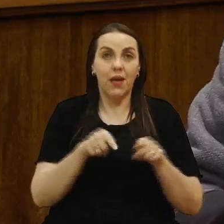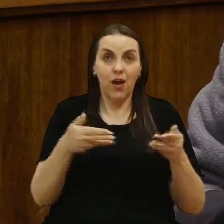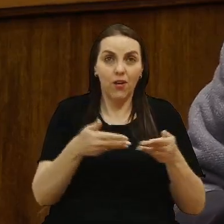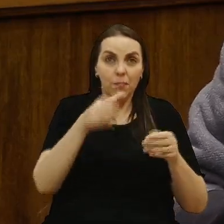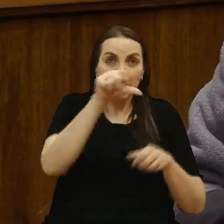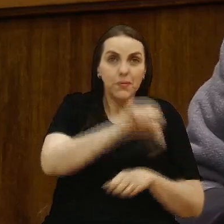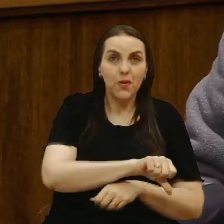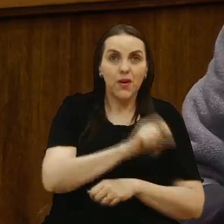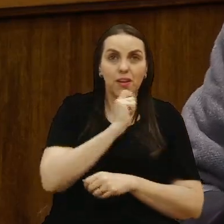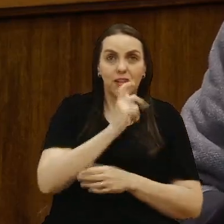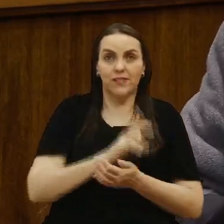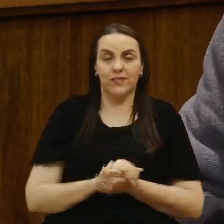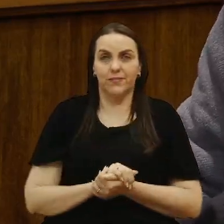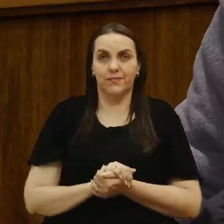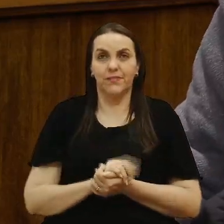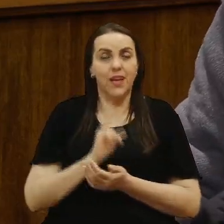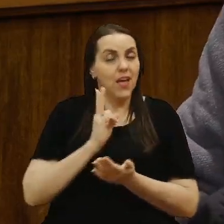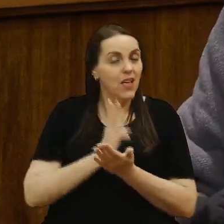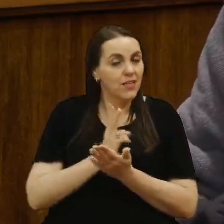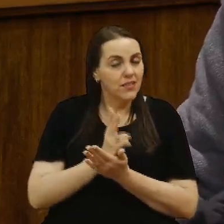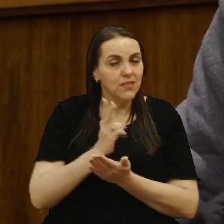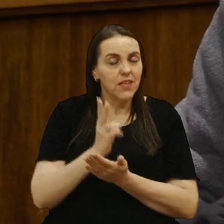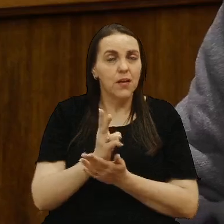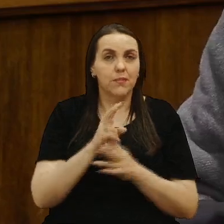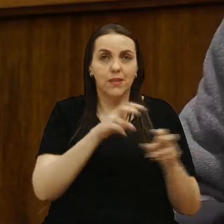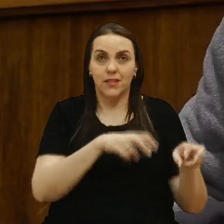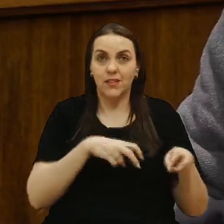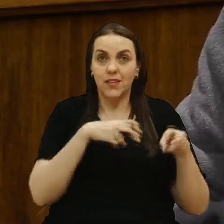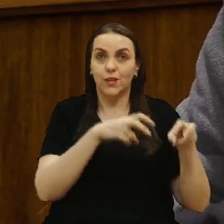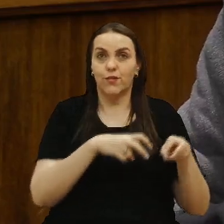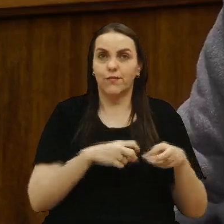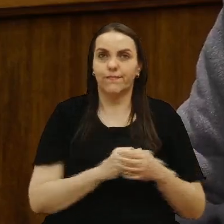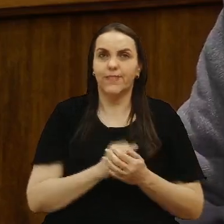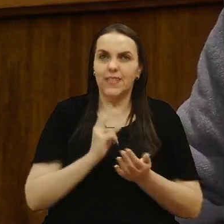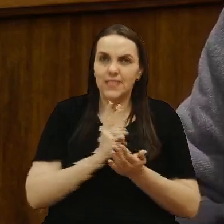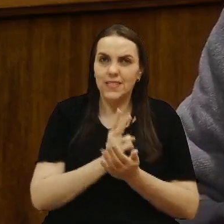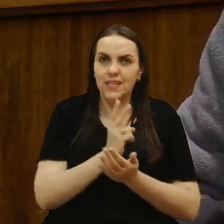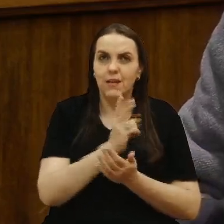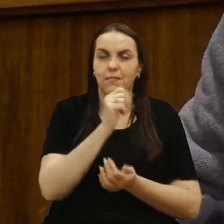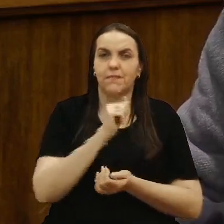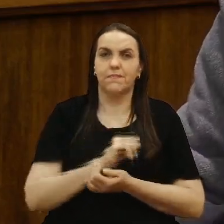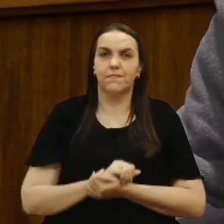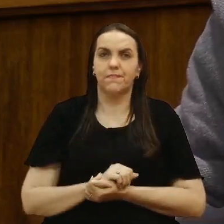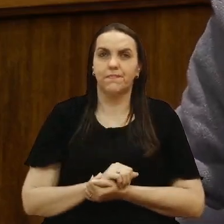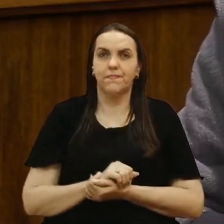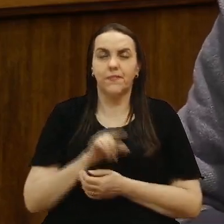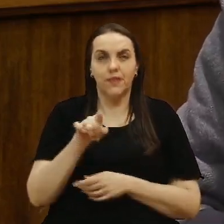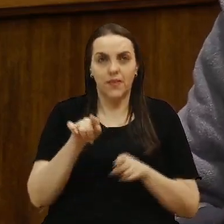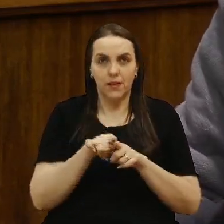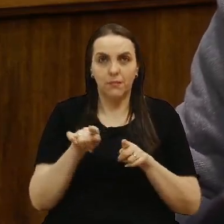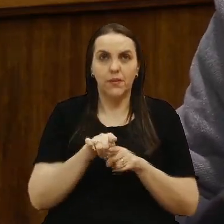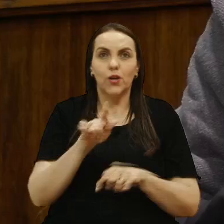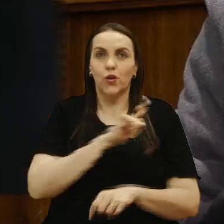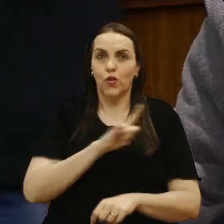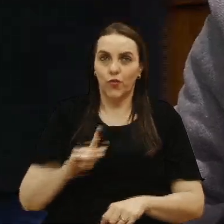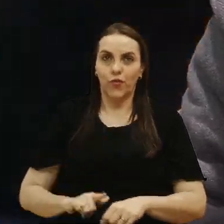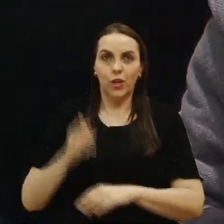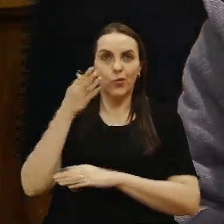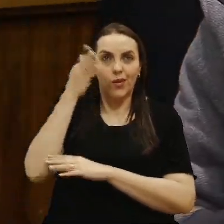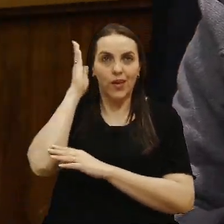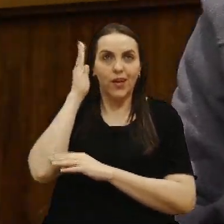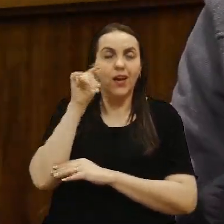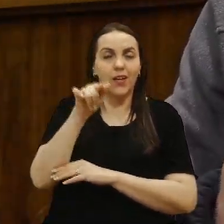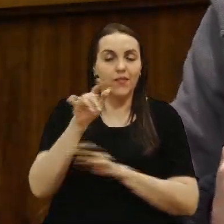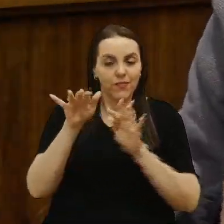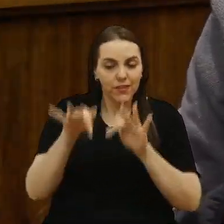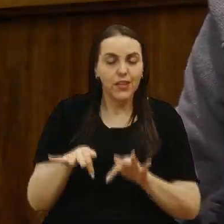Sandra. E é sempre no interior. Sempre no interior. Como foi no governo Guerra, encerradas as